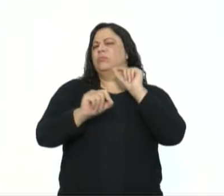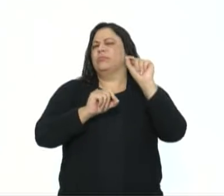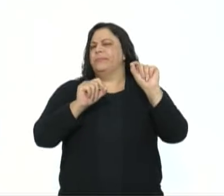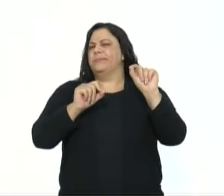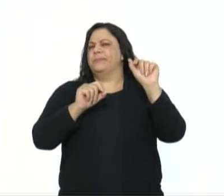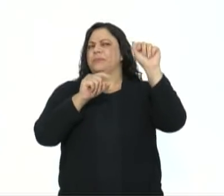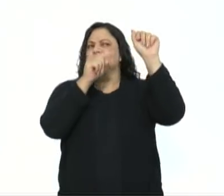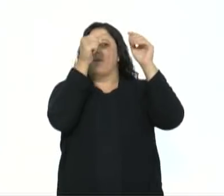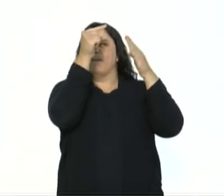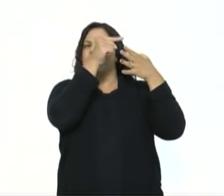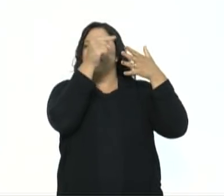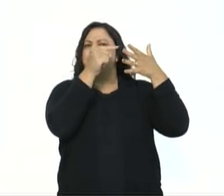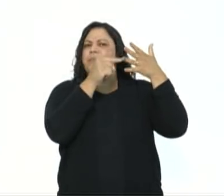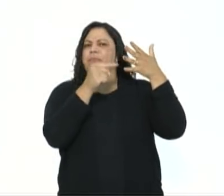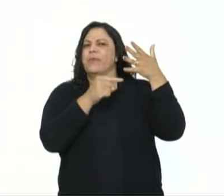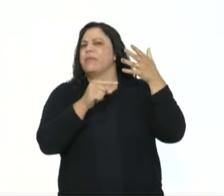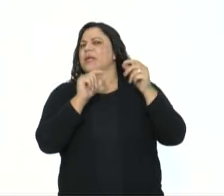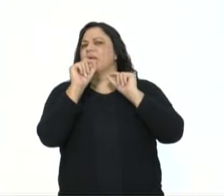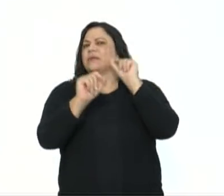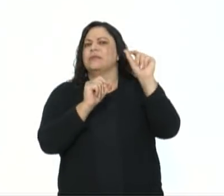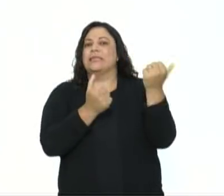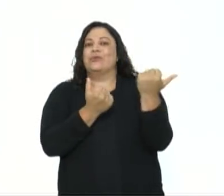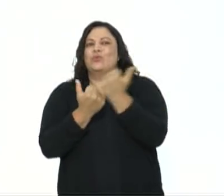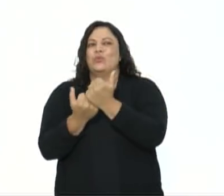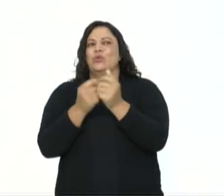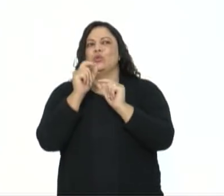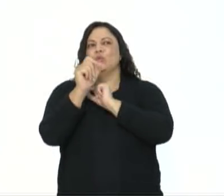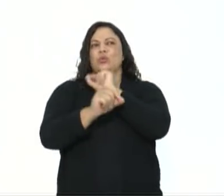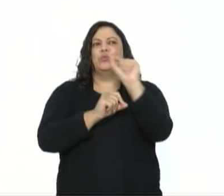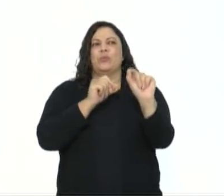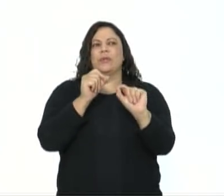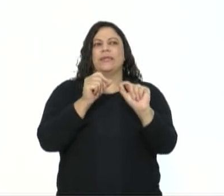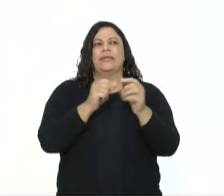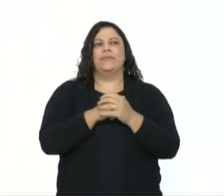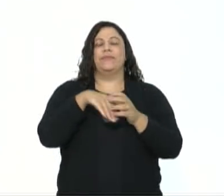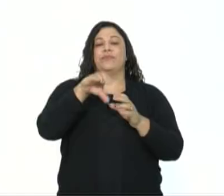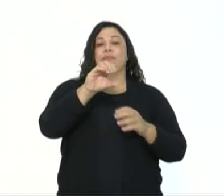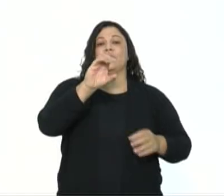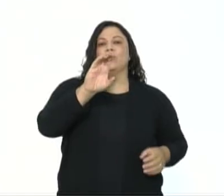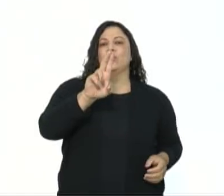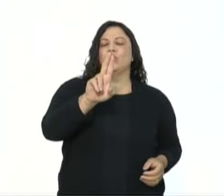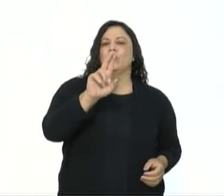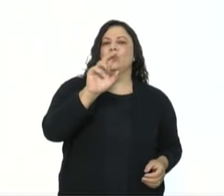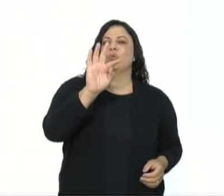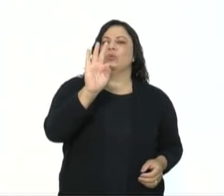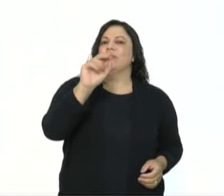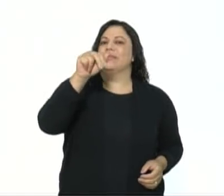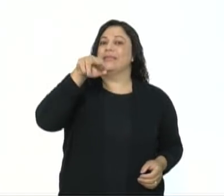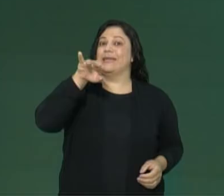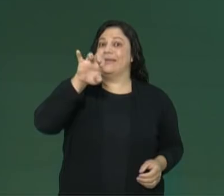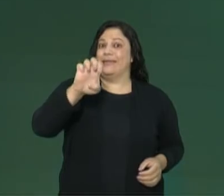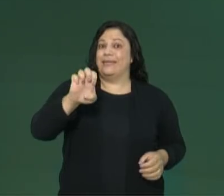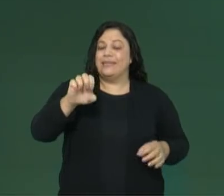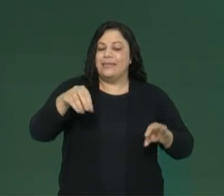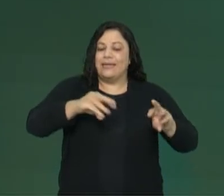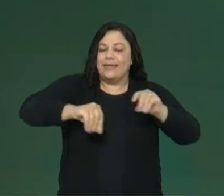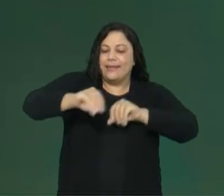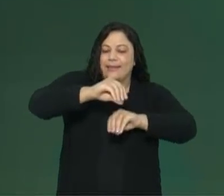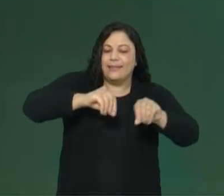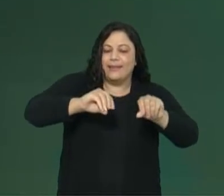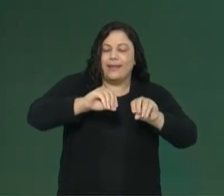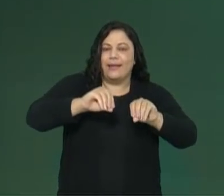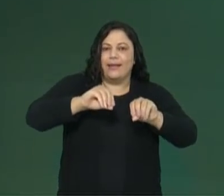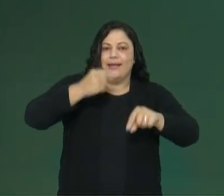2 devem ser substituídos por a respiração da minhoca cutânea, porque ela é terrestre, e circulação